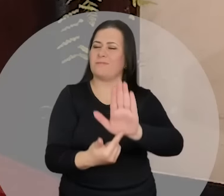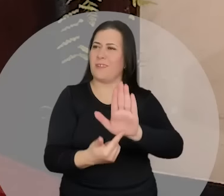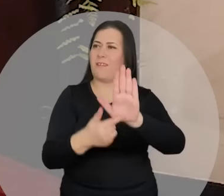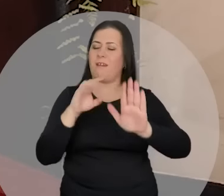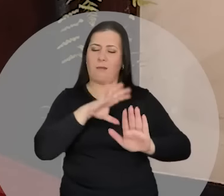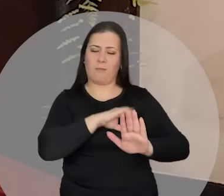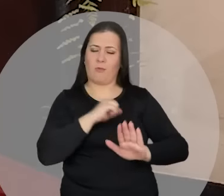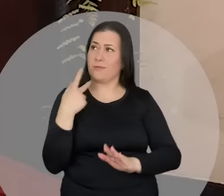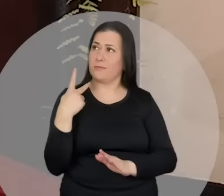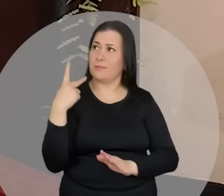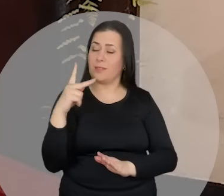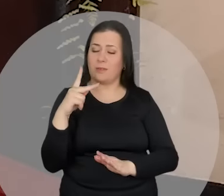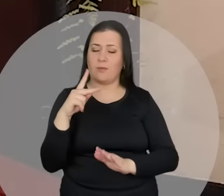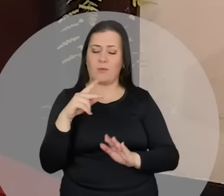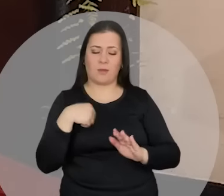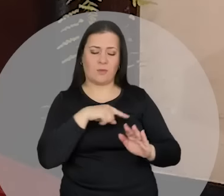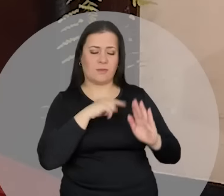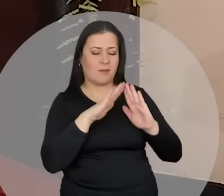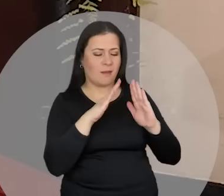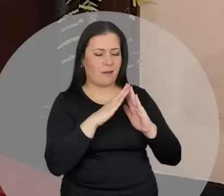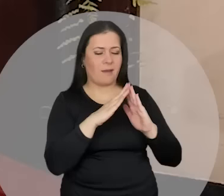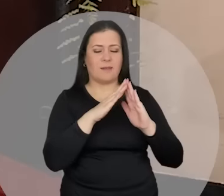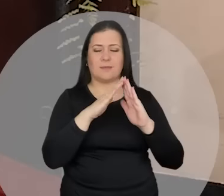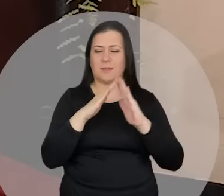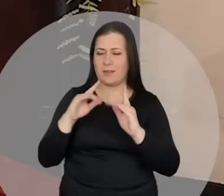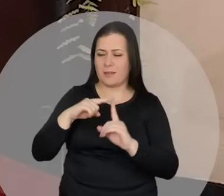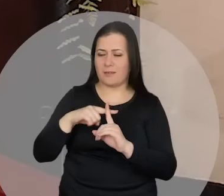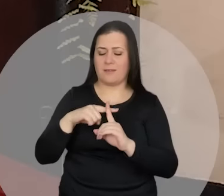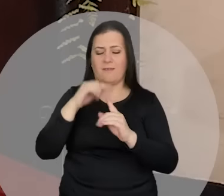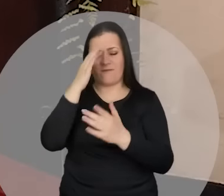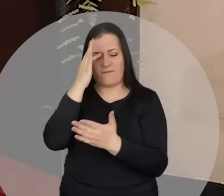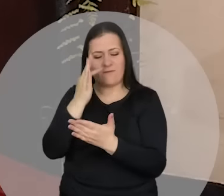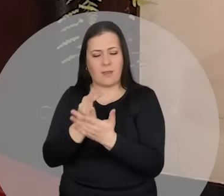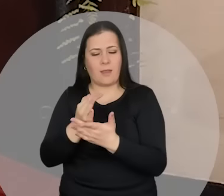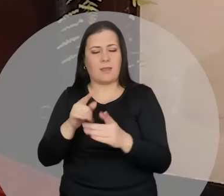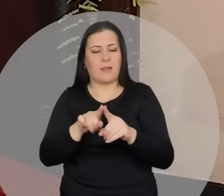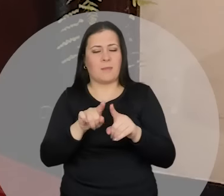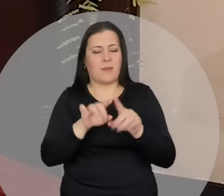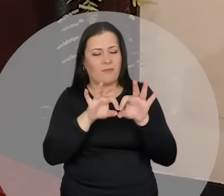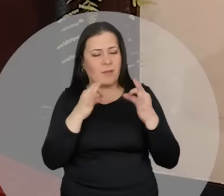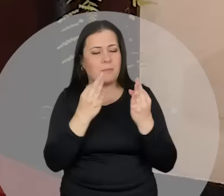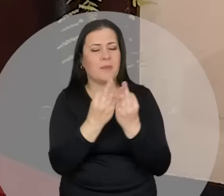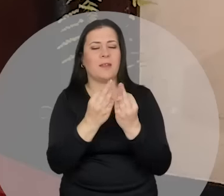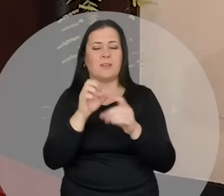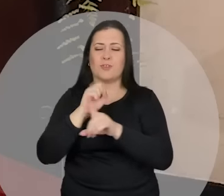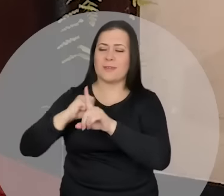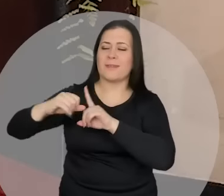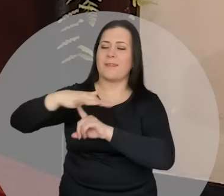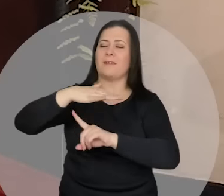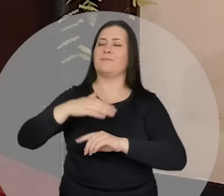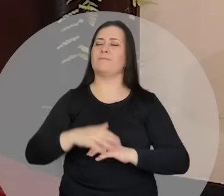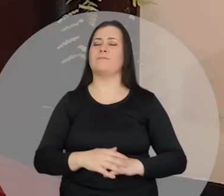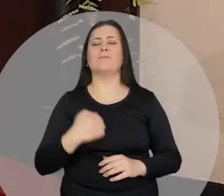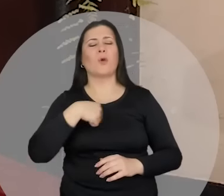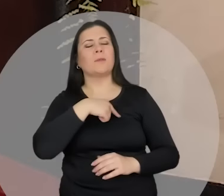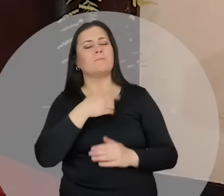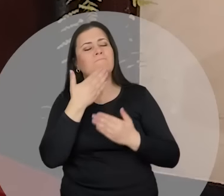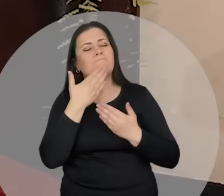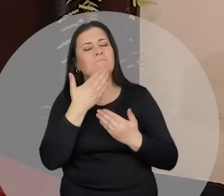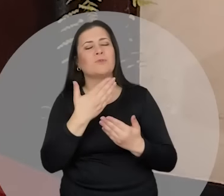casa, família, comunidade de fé e sociedade. Intercedemos pela Tua